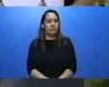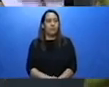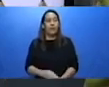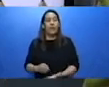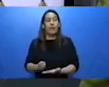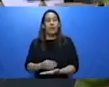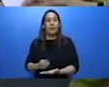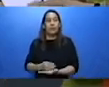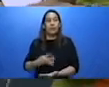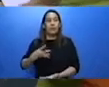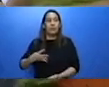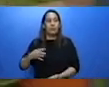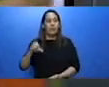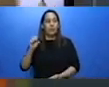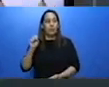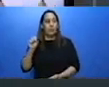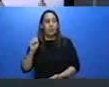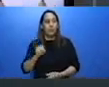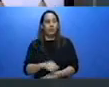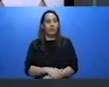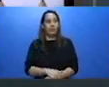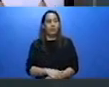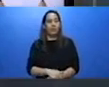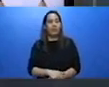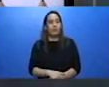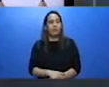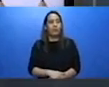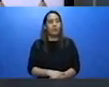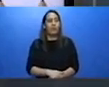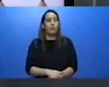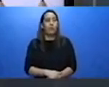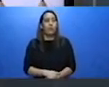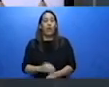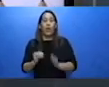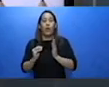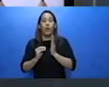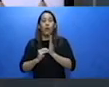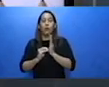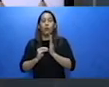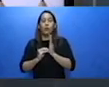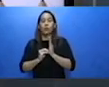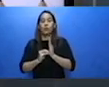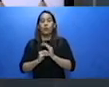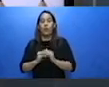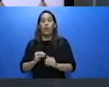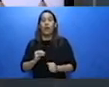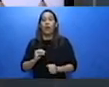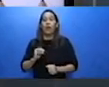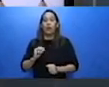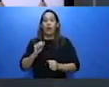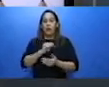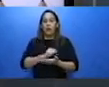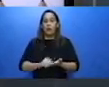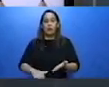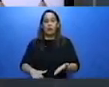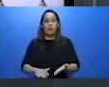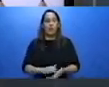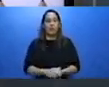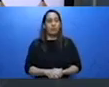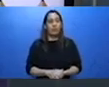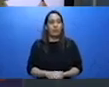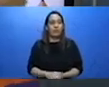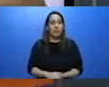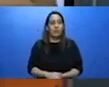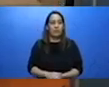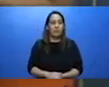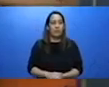E agora, lá na página 48, última atividade, nós vamos fazer o quê?